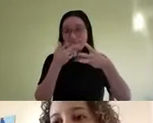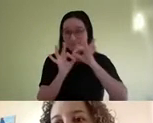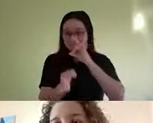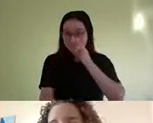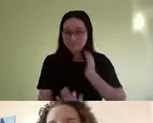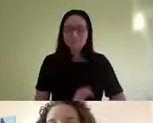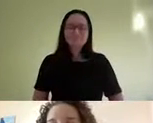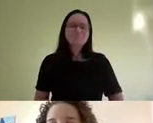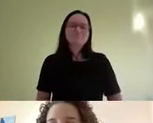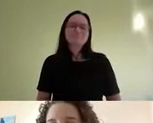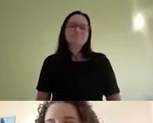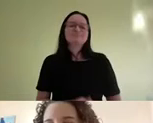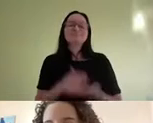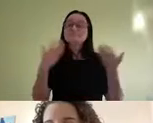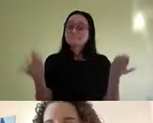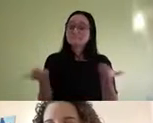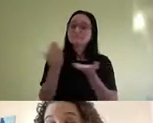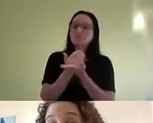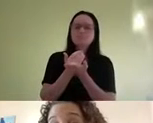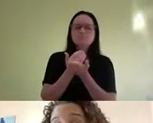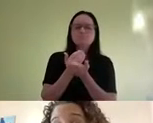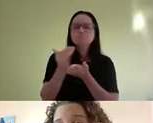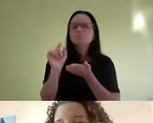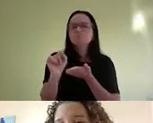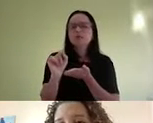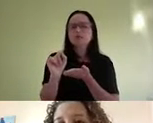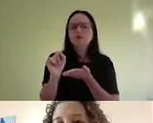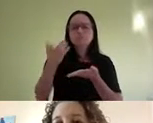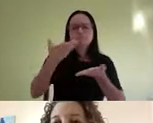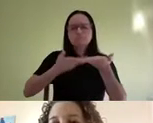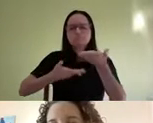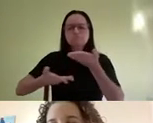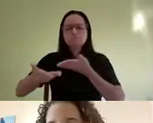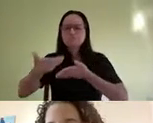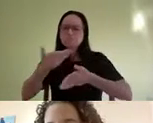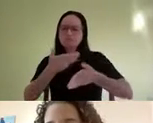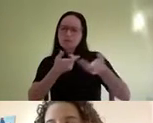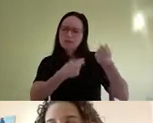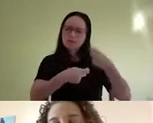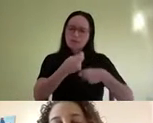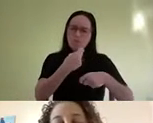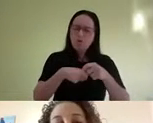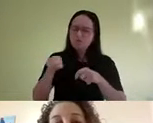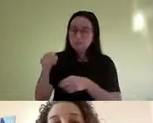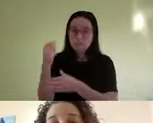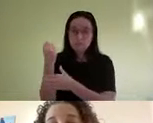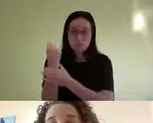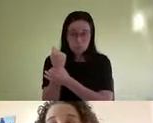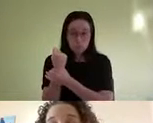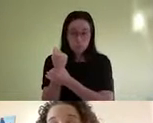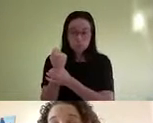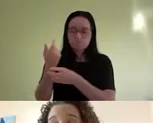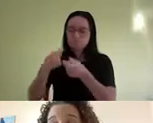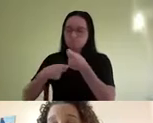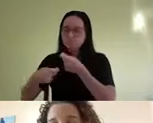comecei cada vez mais estar próximo às áreas de negócio da seguradora que eu estava, para que